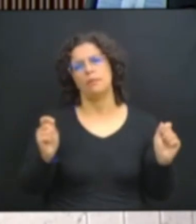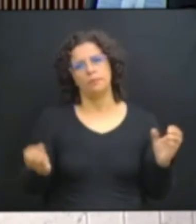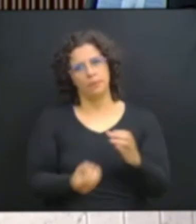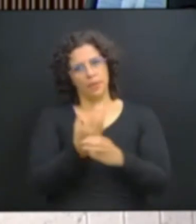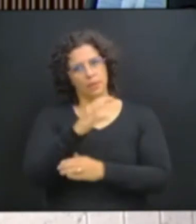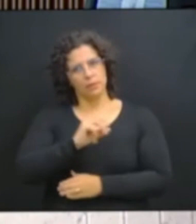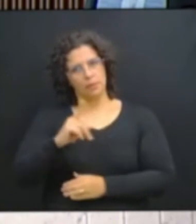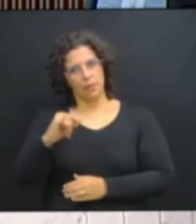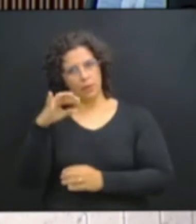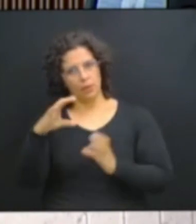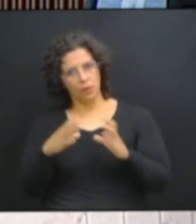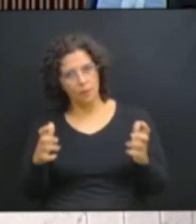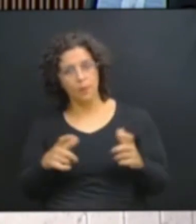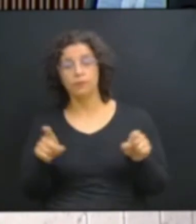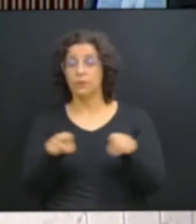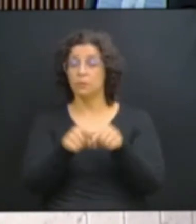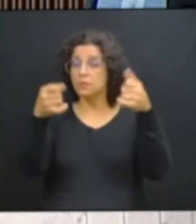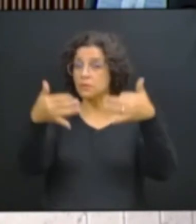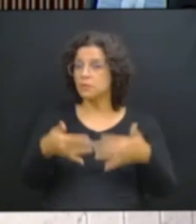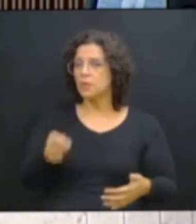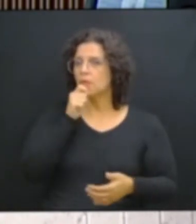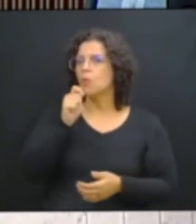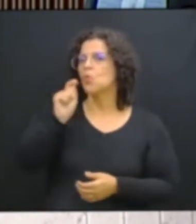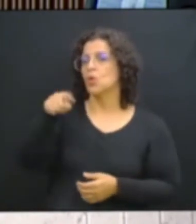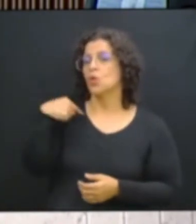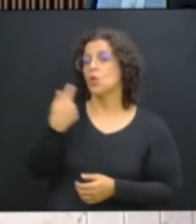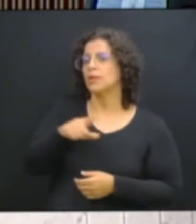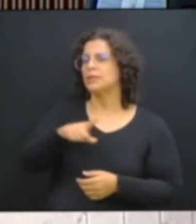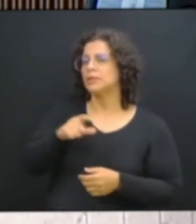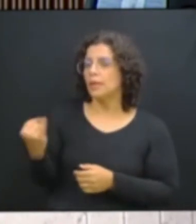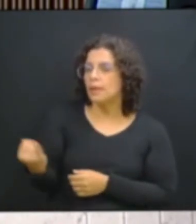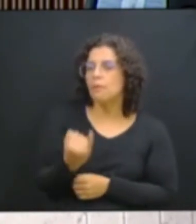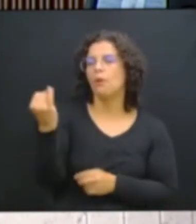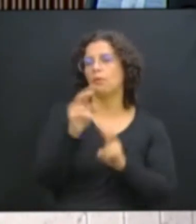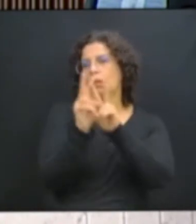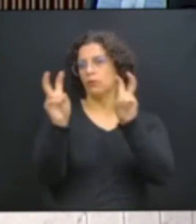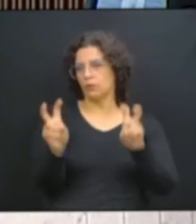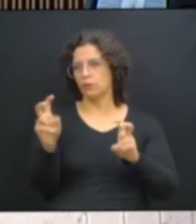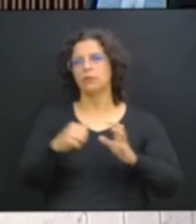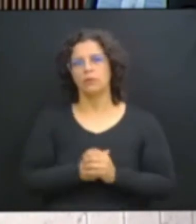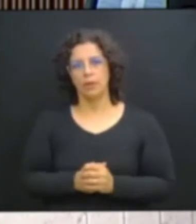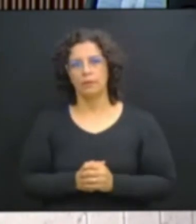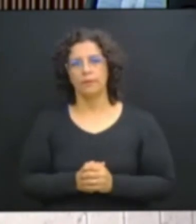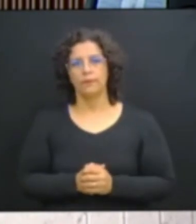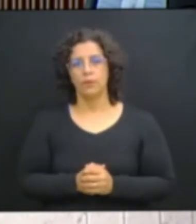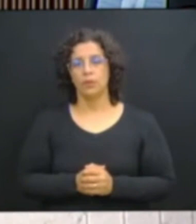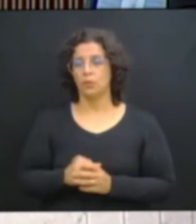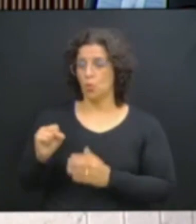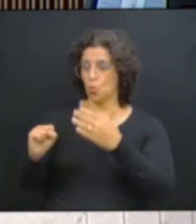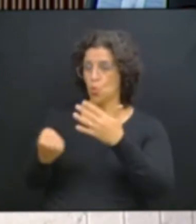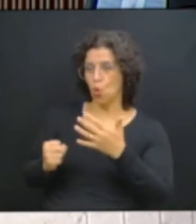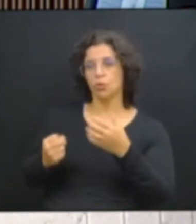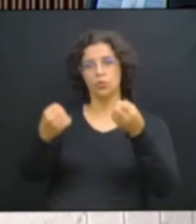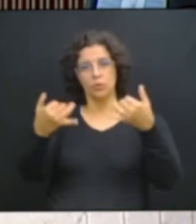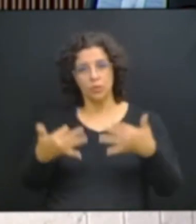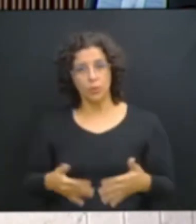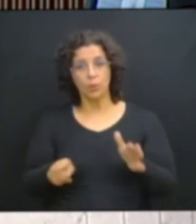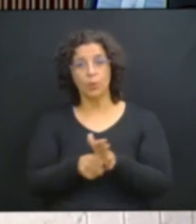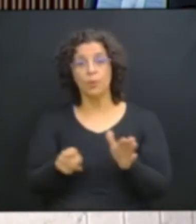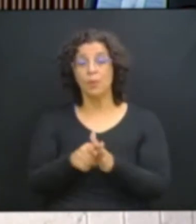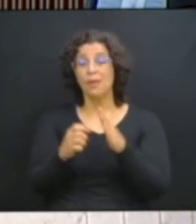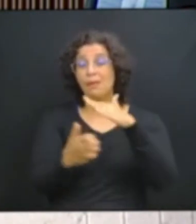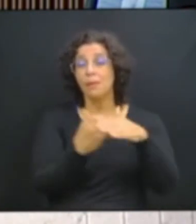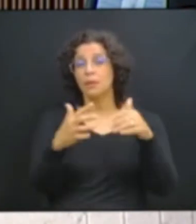Copel. Sem contar ainda que a gente tem aqui um fato relevante, o fato número 8, colocado pela